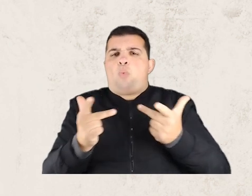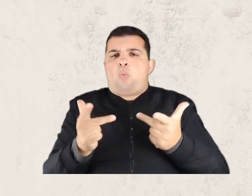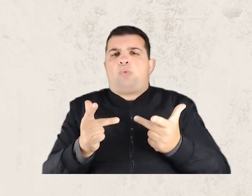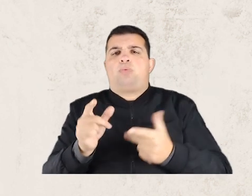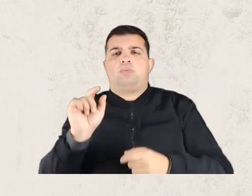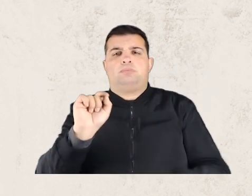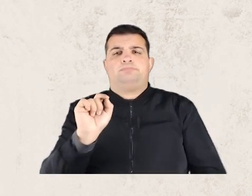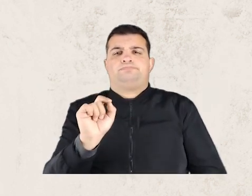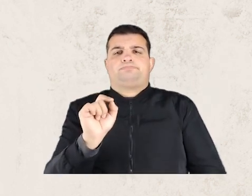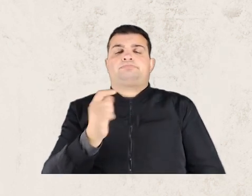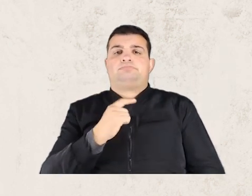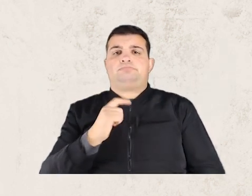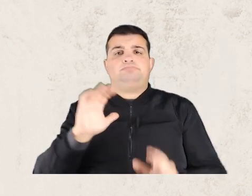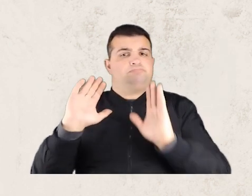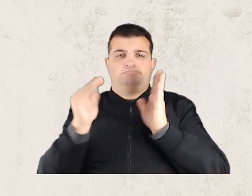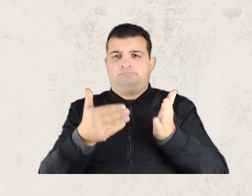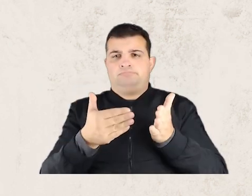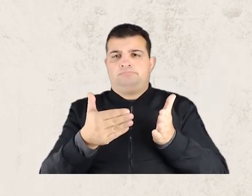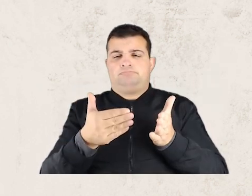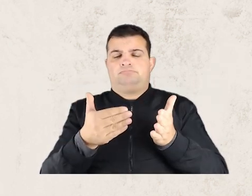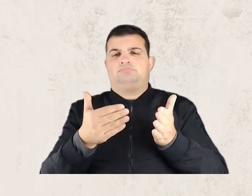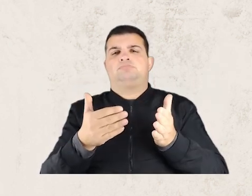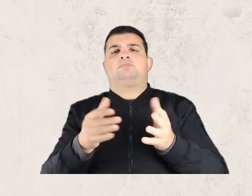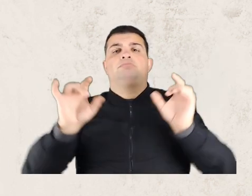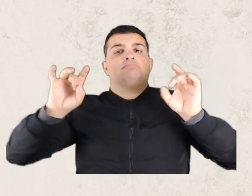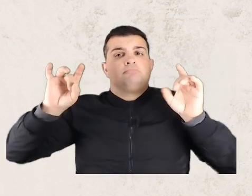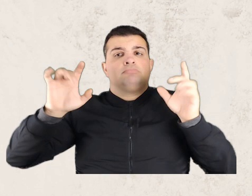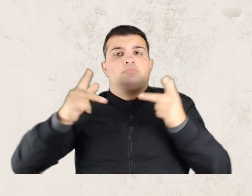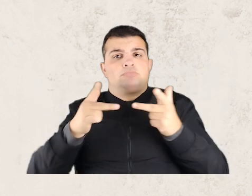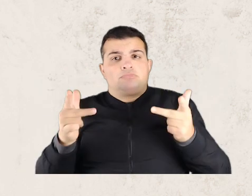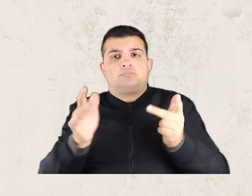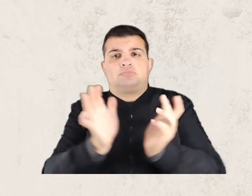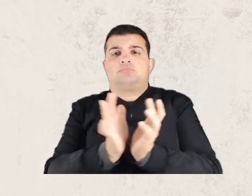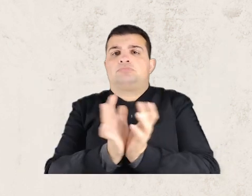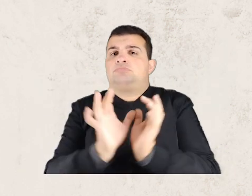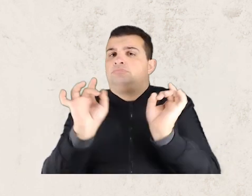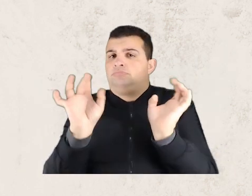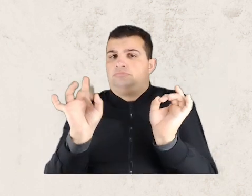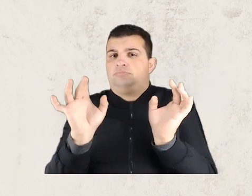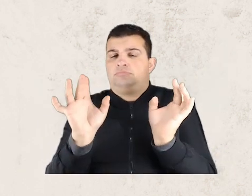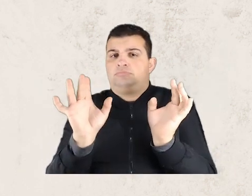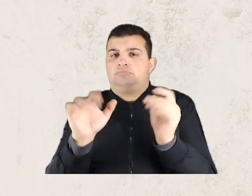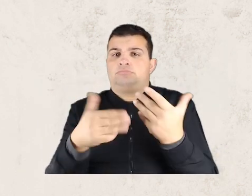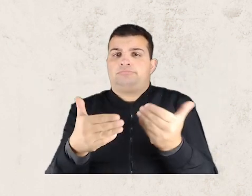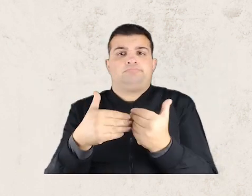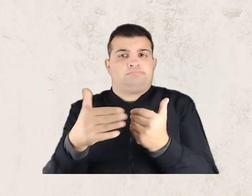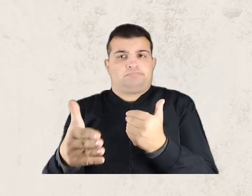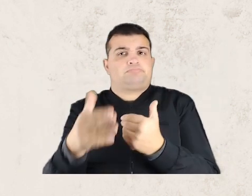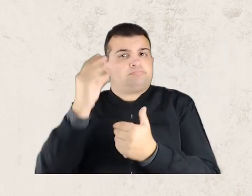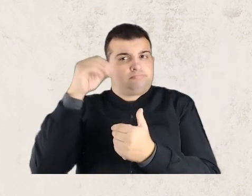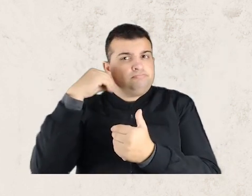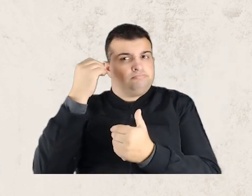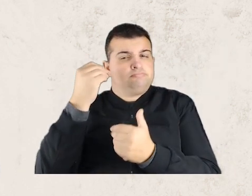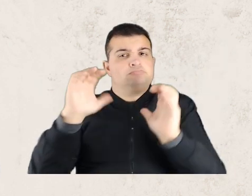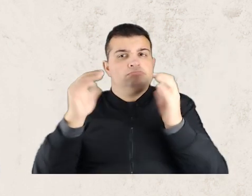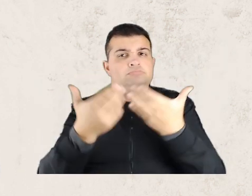pelo desenvolvimento de relações comunitárias. A psicologia comunitária ela vai se debruçar, né, sobre